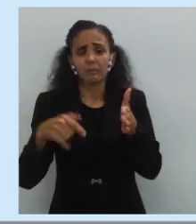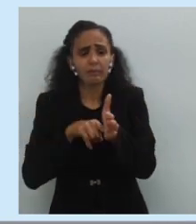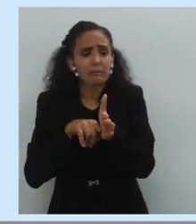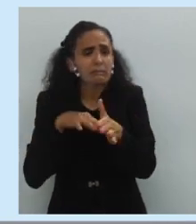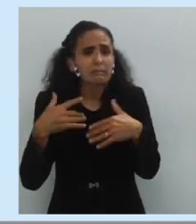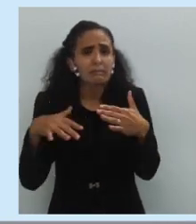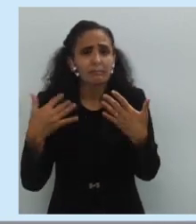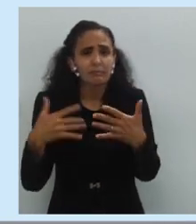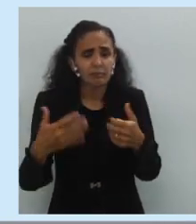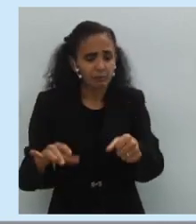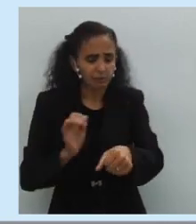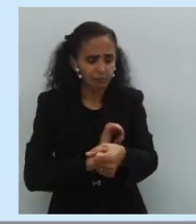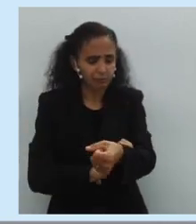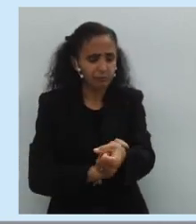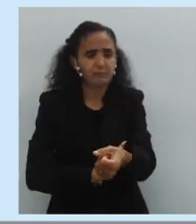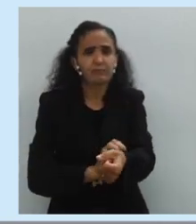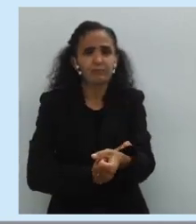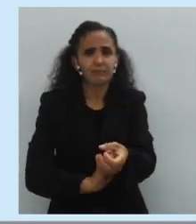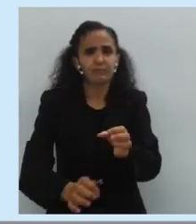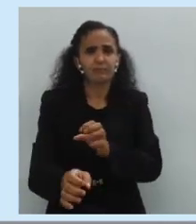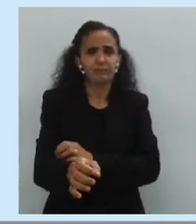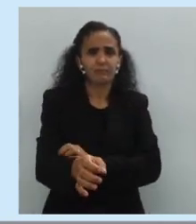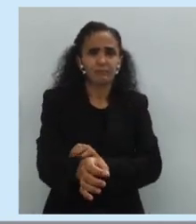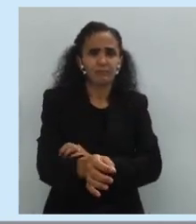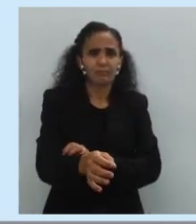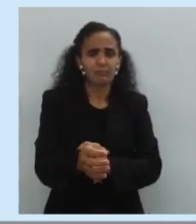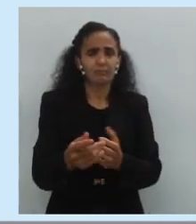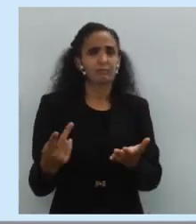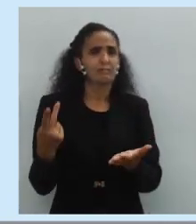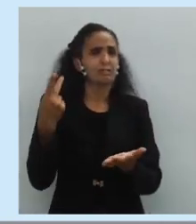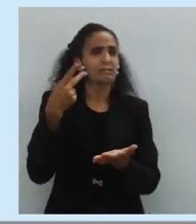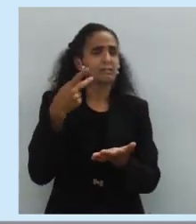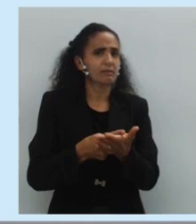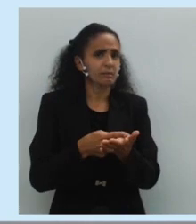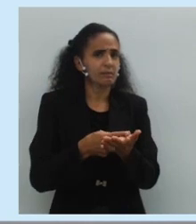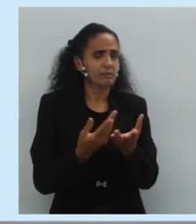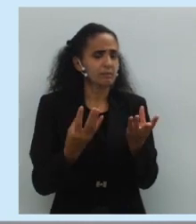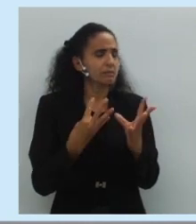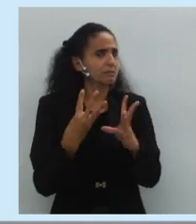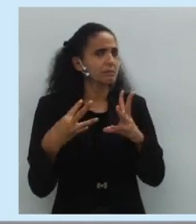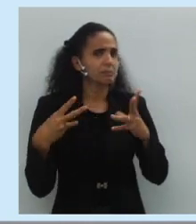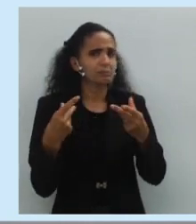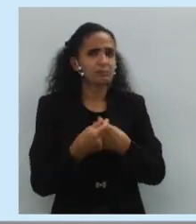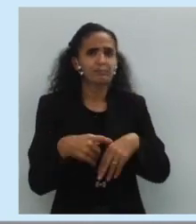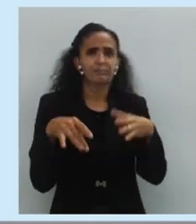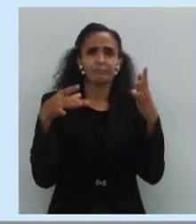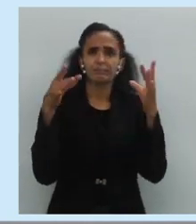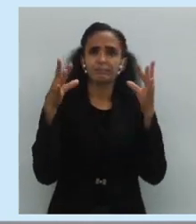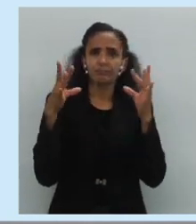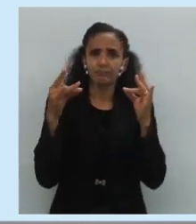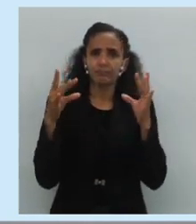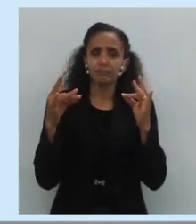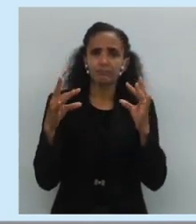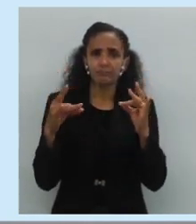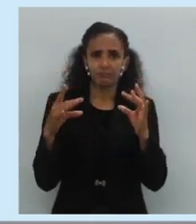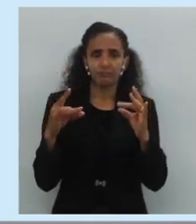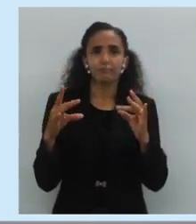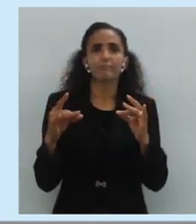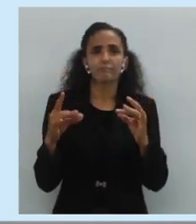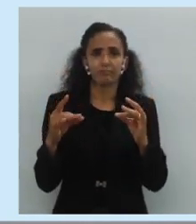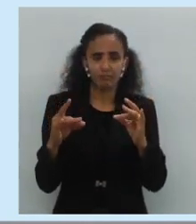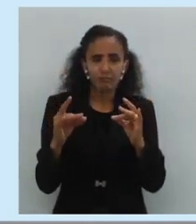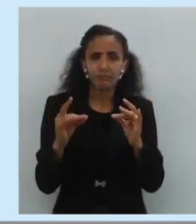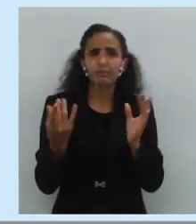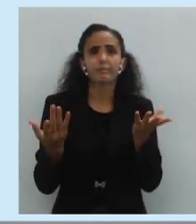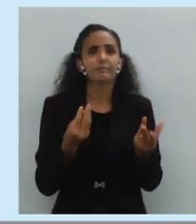é causada por uma bactéria, né? Essa bactéria, normalmente, a sífilis, ela vai